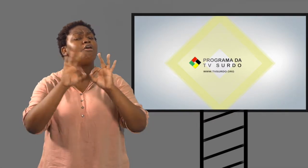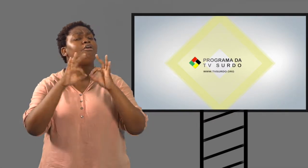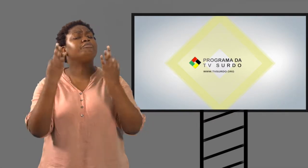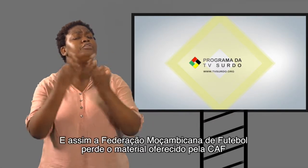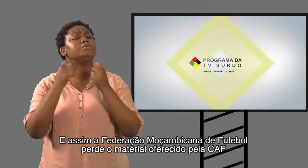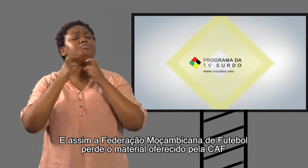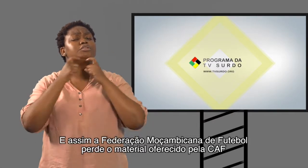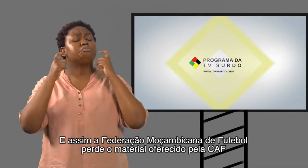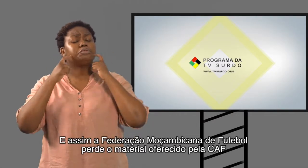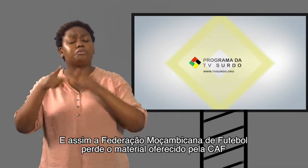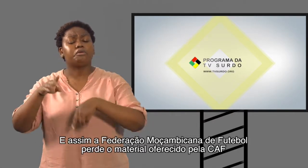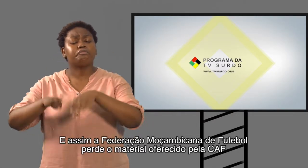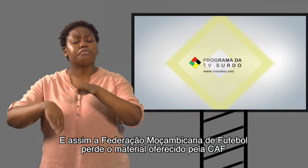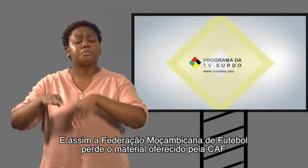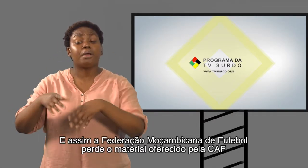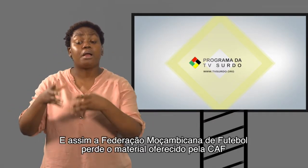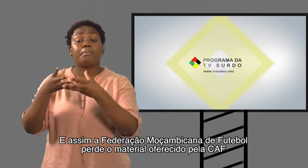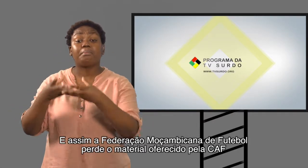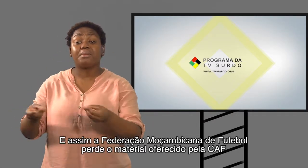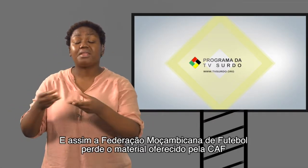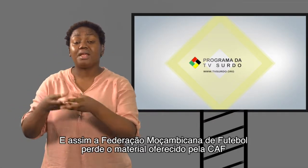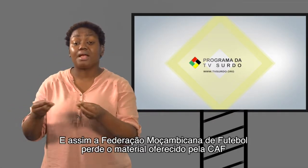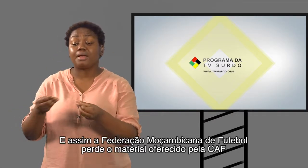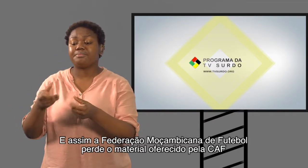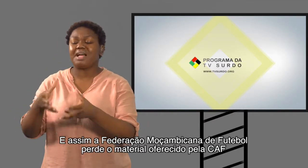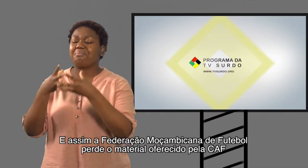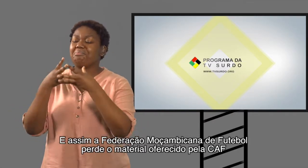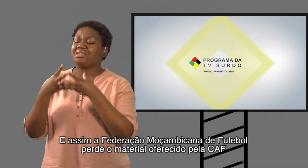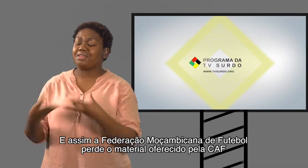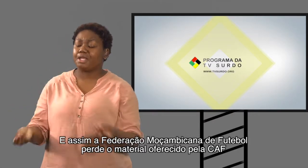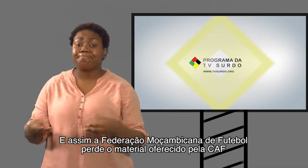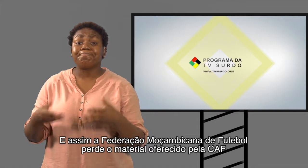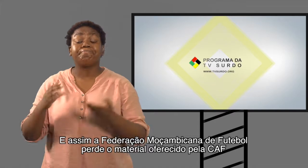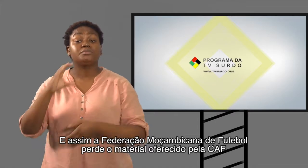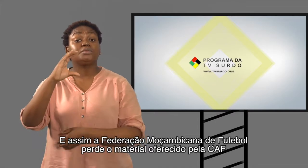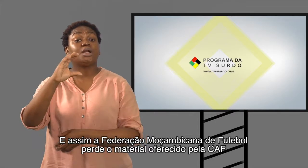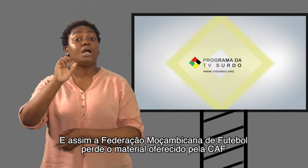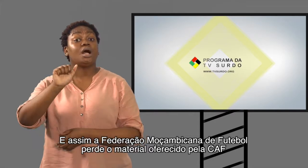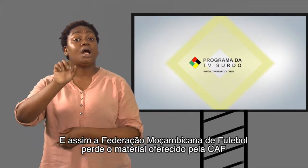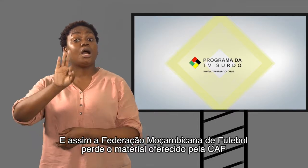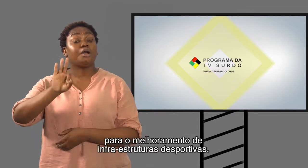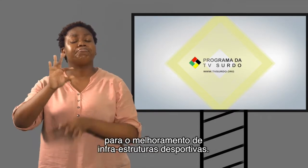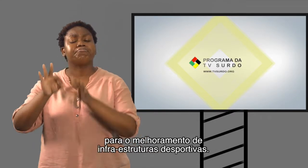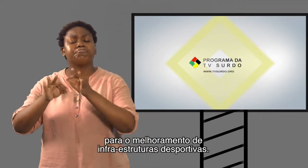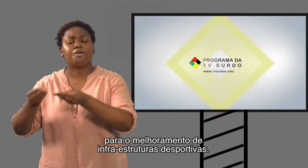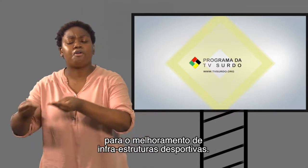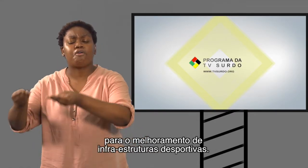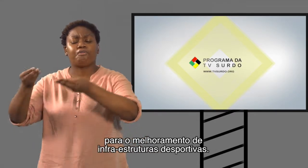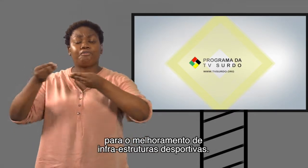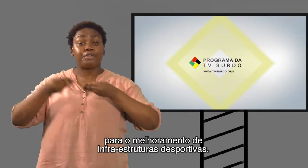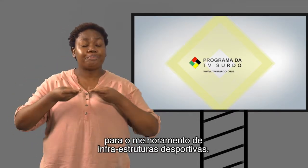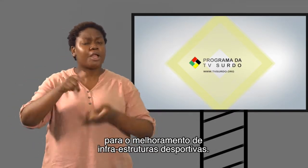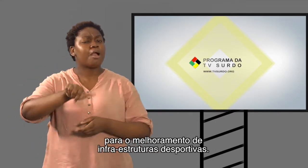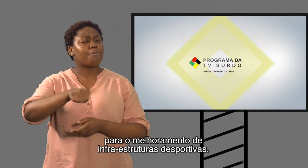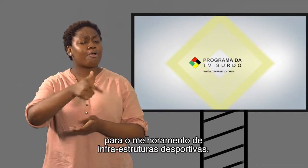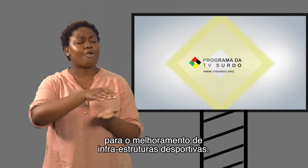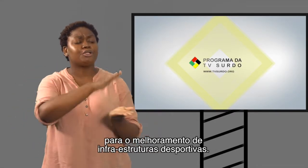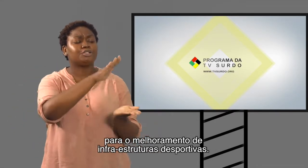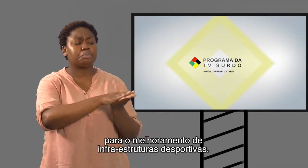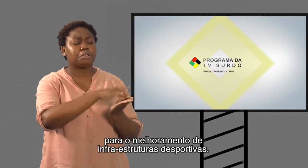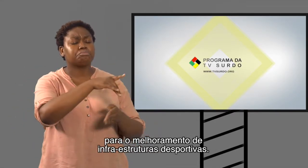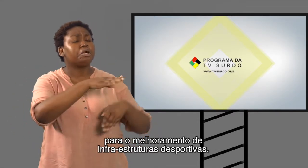E assim a Federação Moçambicana de Futebol perde o material oferecido pela CAF para o melhoramento